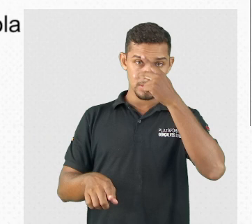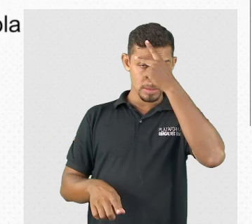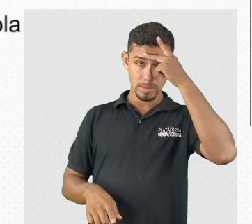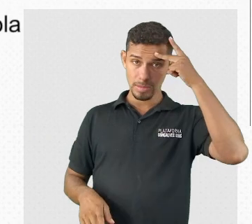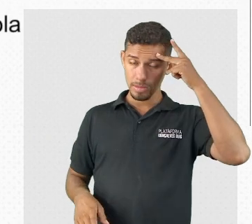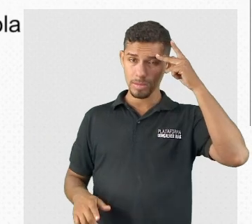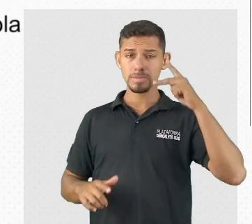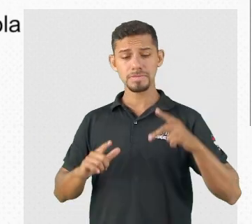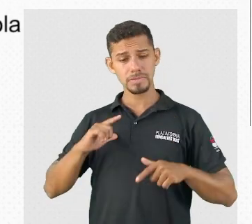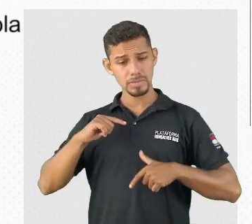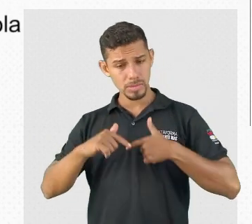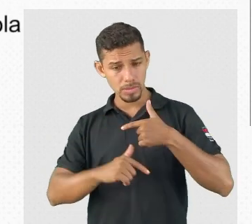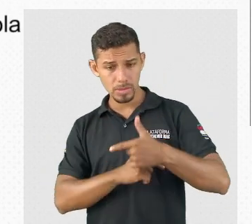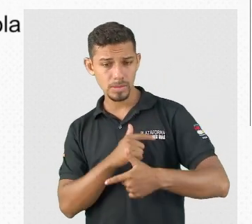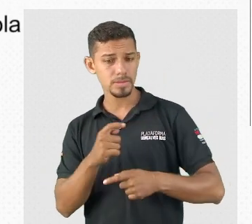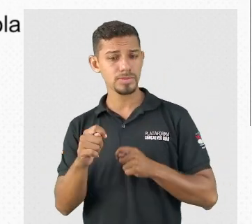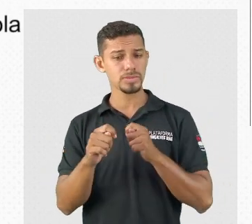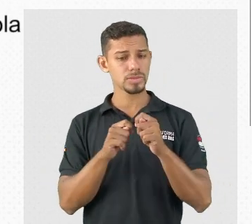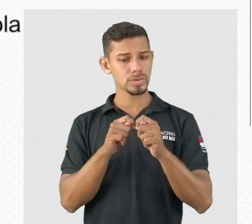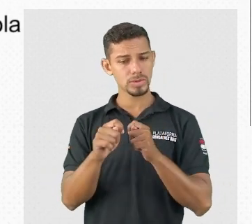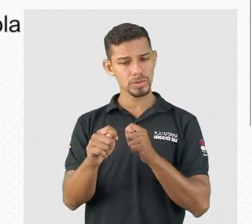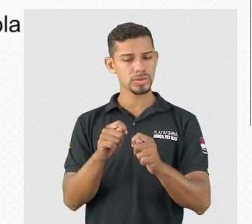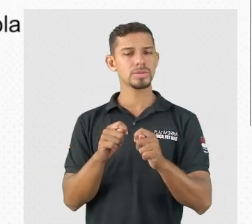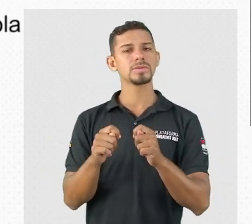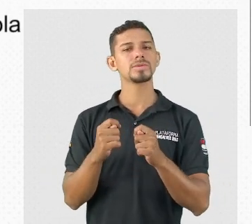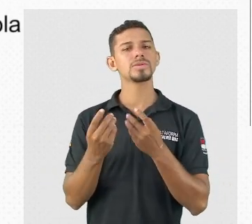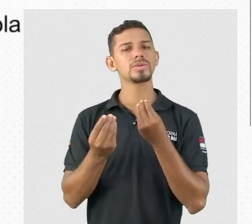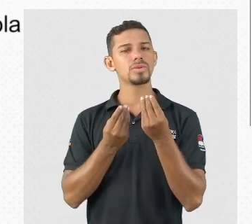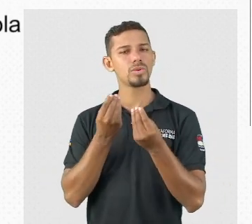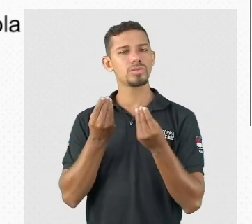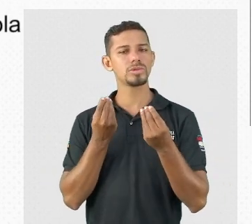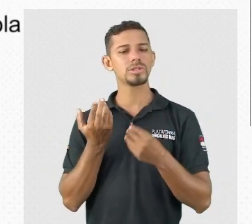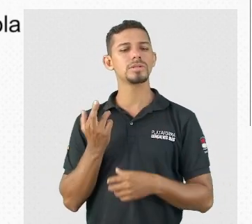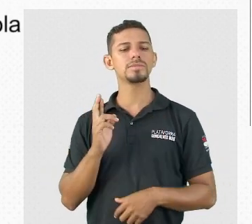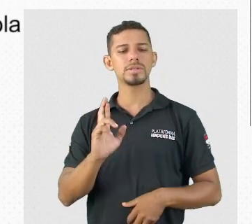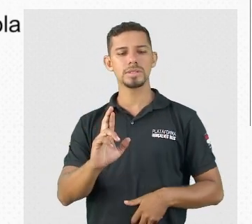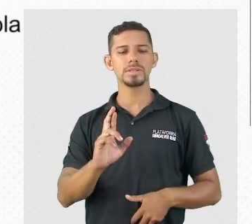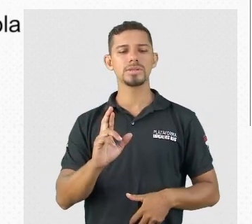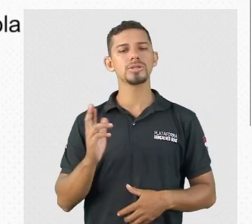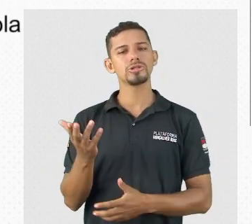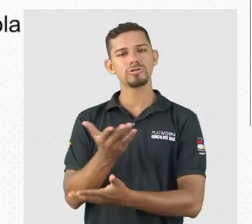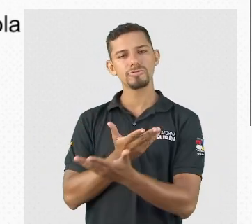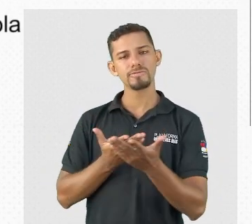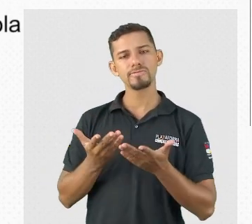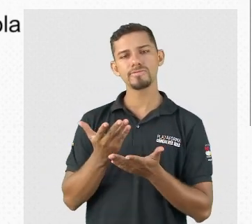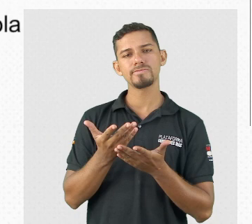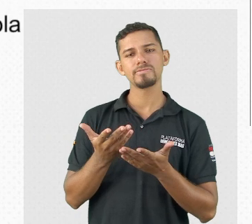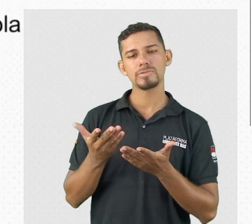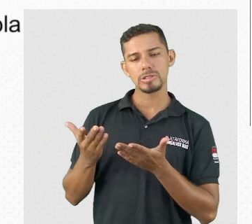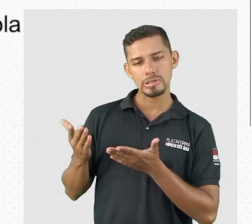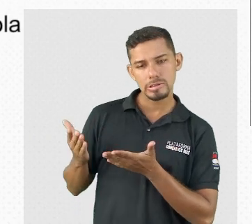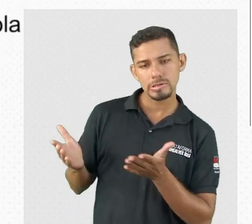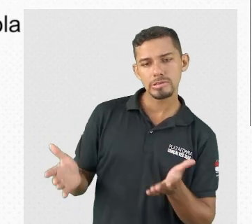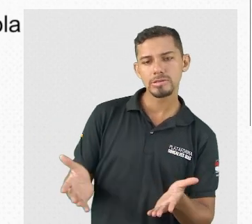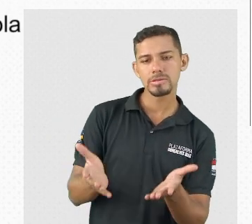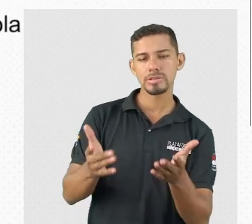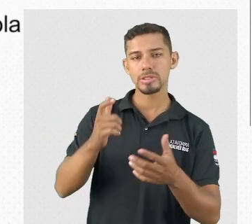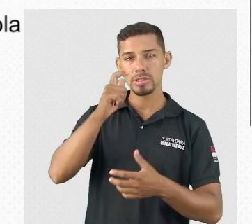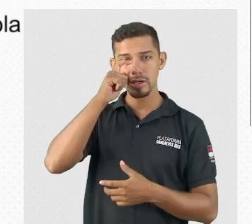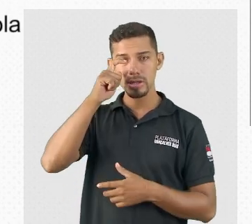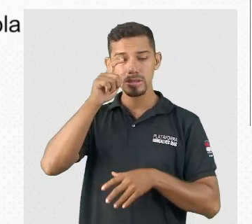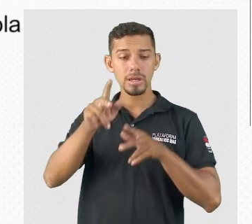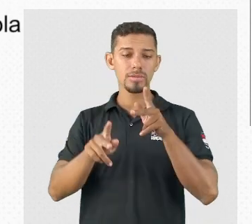possam exercer certo controle na forma como esses representantes estão aí manejando os interesses da